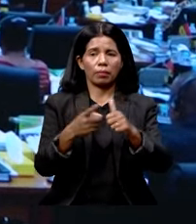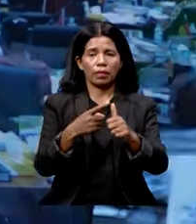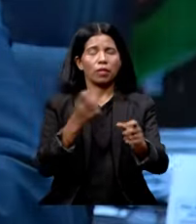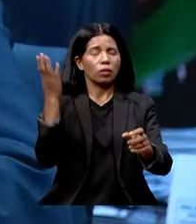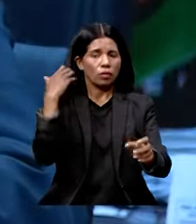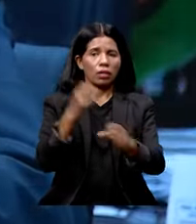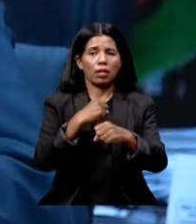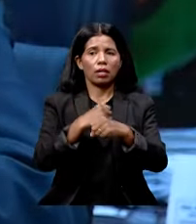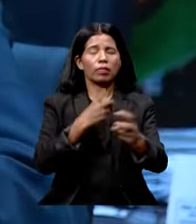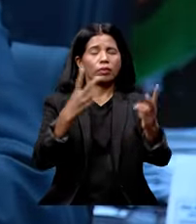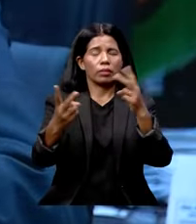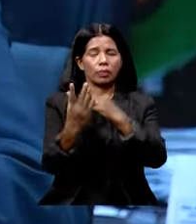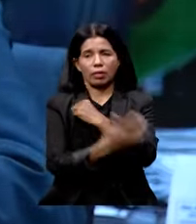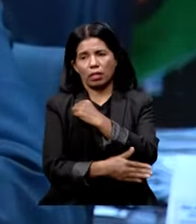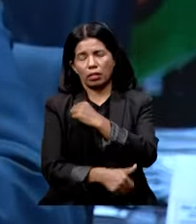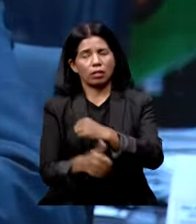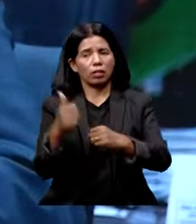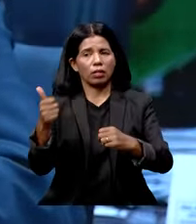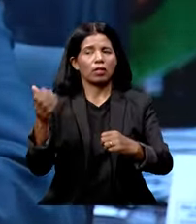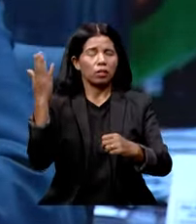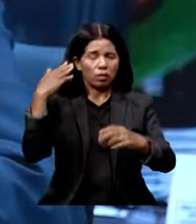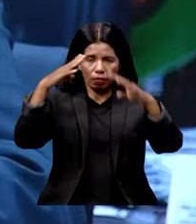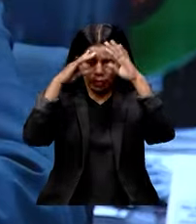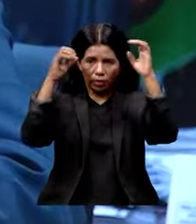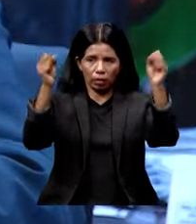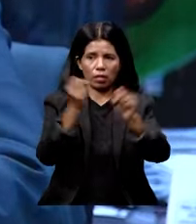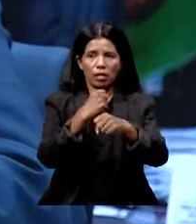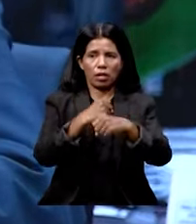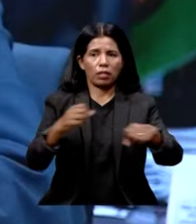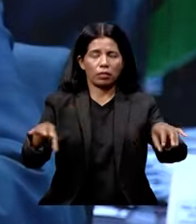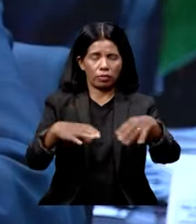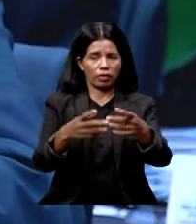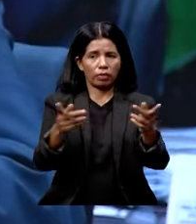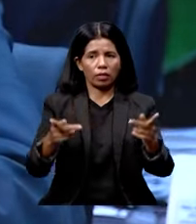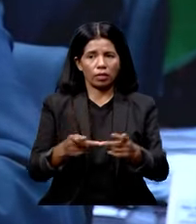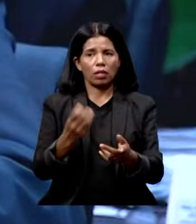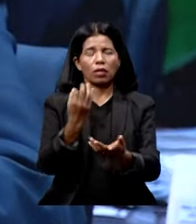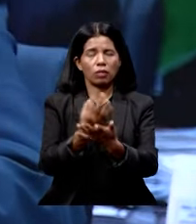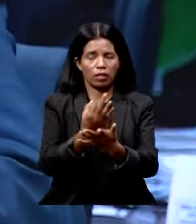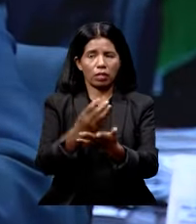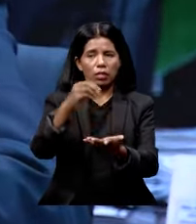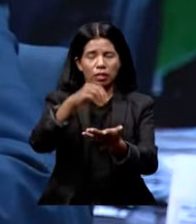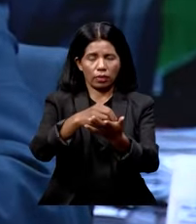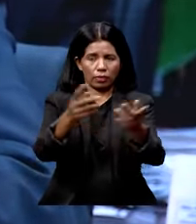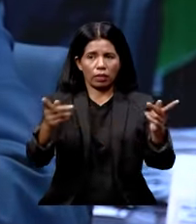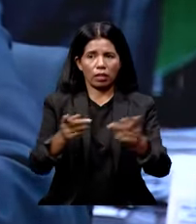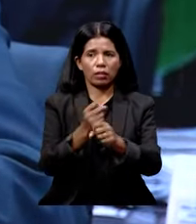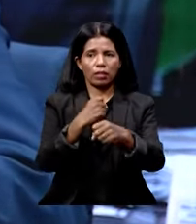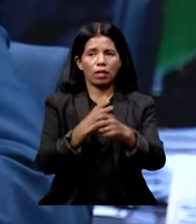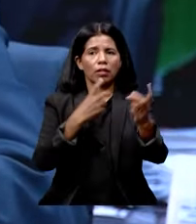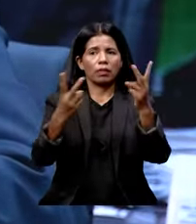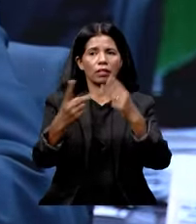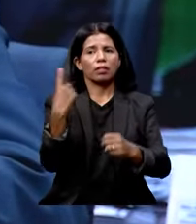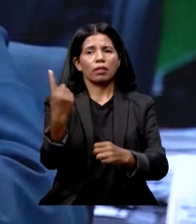visita para a São Sierra, não é que o Uluk presidente, a loja tem a Fatin. E o Sanema está na Fatin, e a Fatin, a tua viagem Fatin na